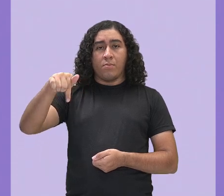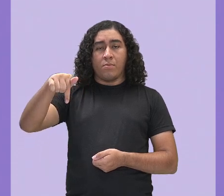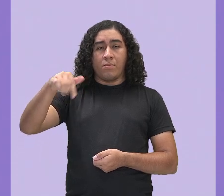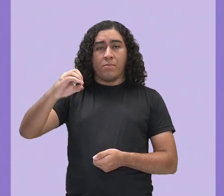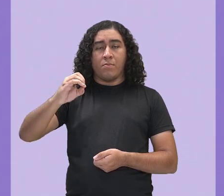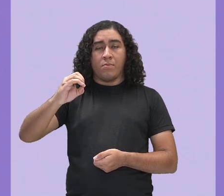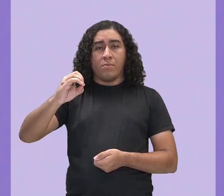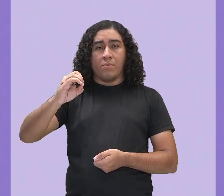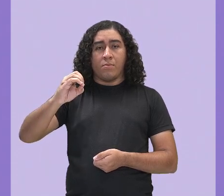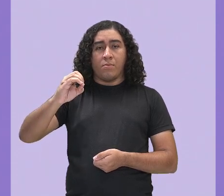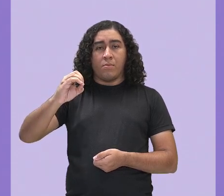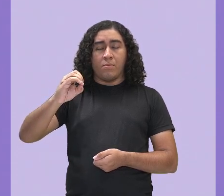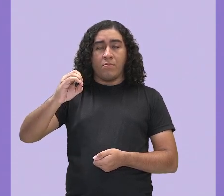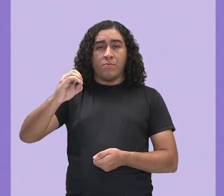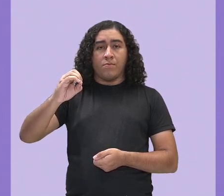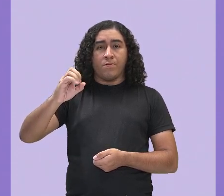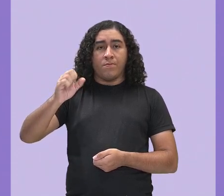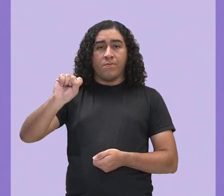70,